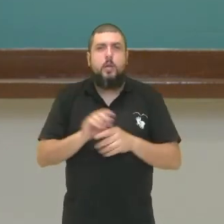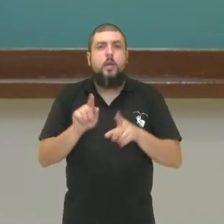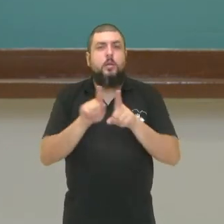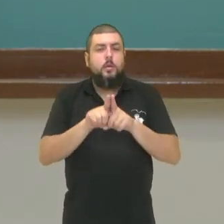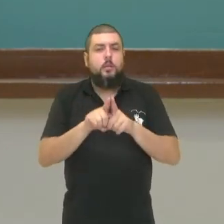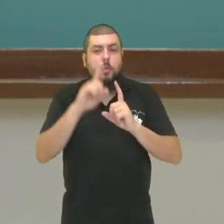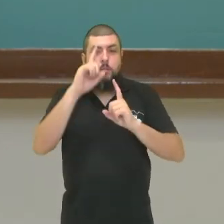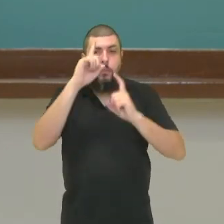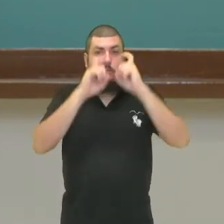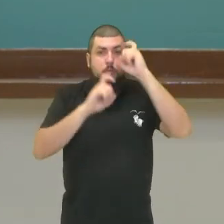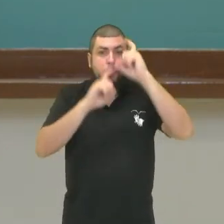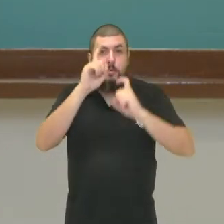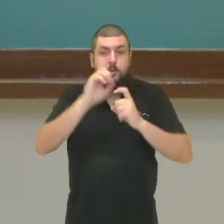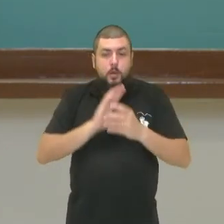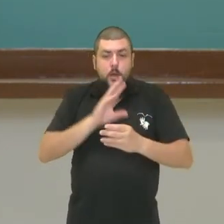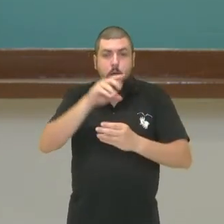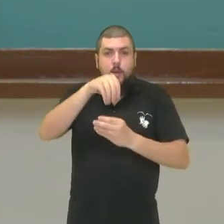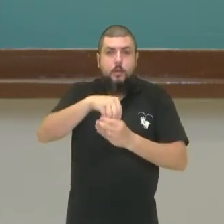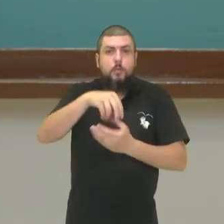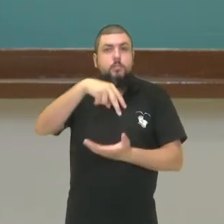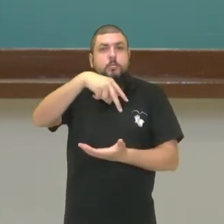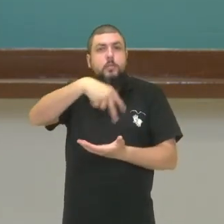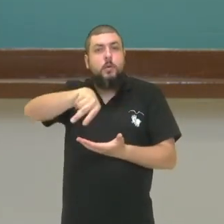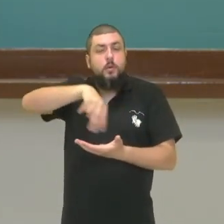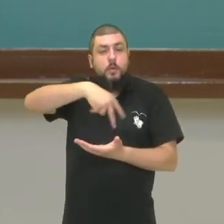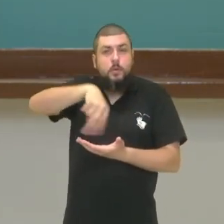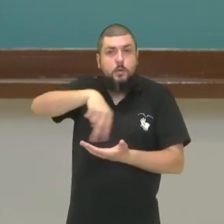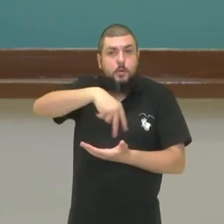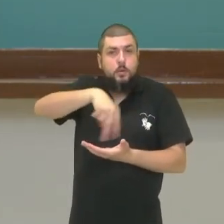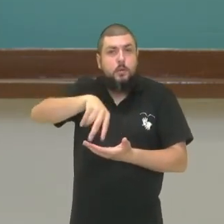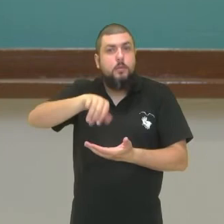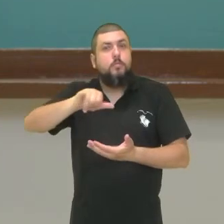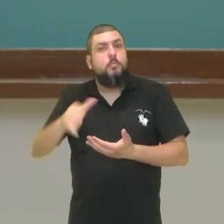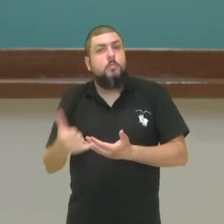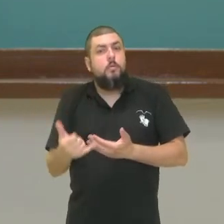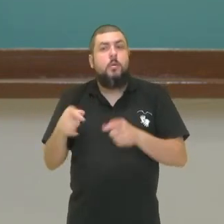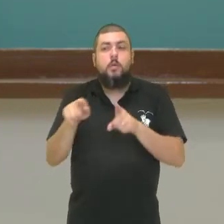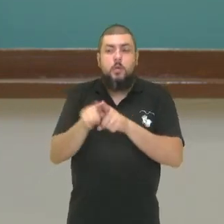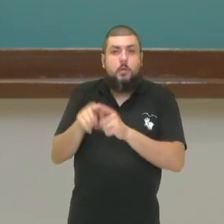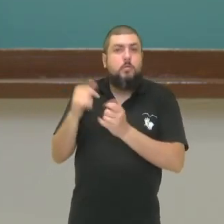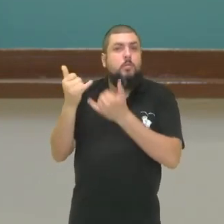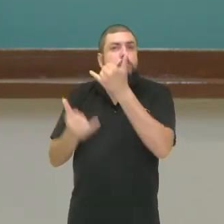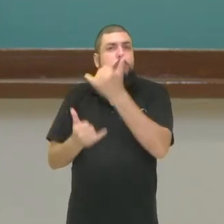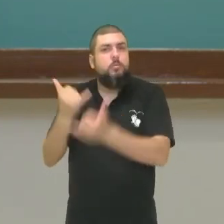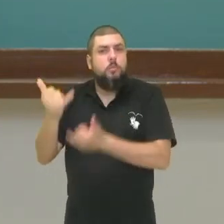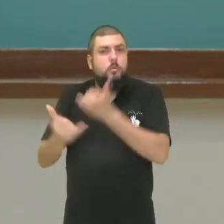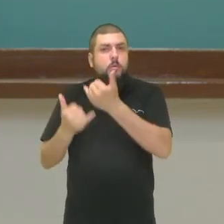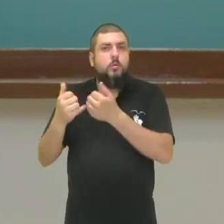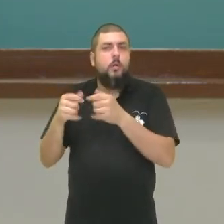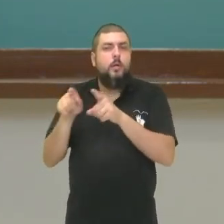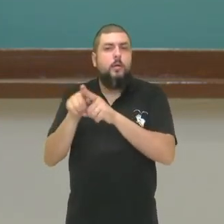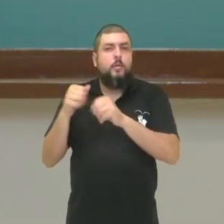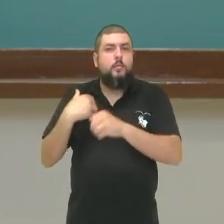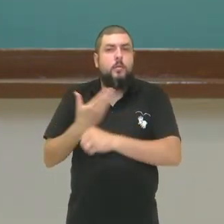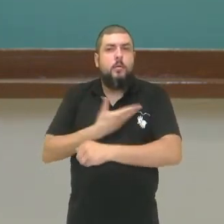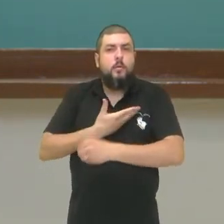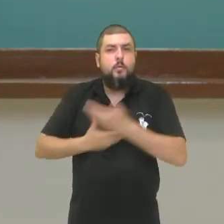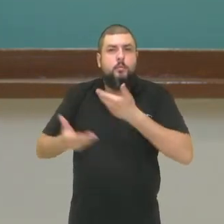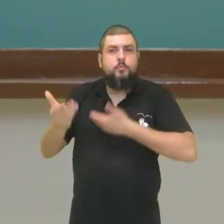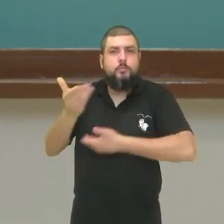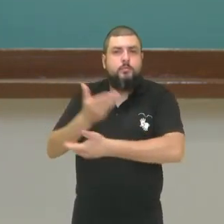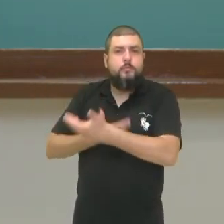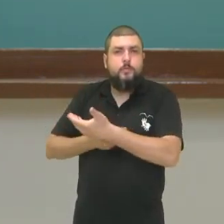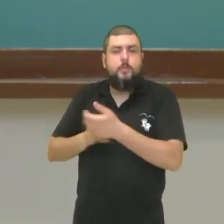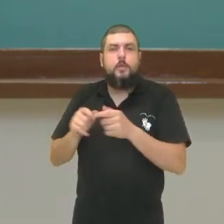expressividade nas danças, nos jogos e nas demais situações de interação entre os colegas, e a